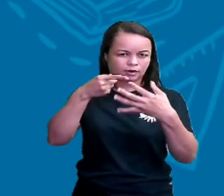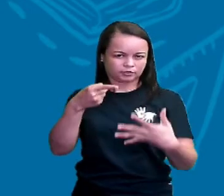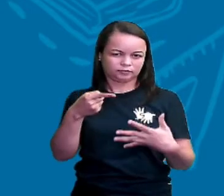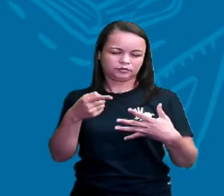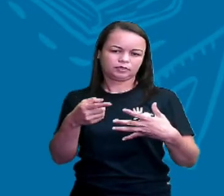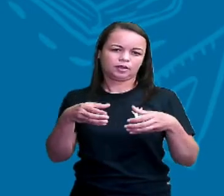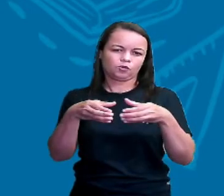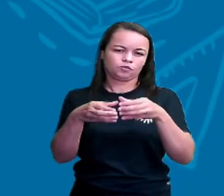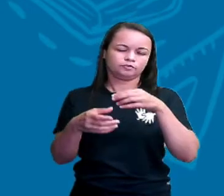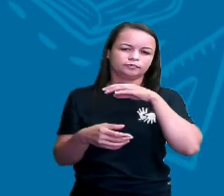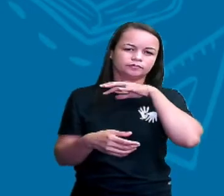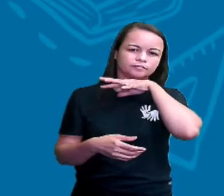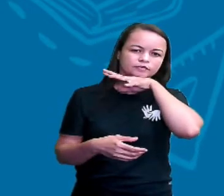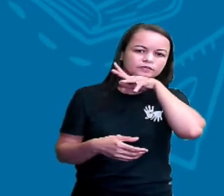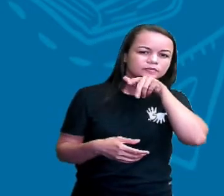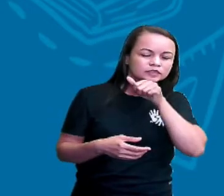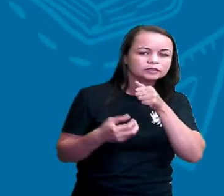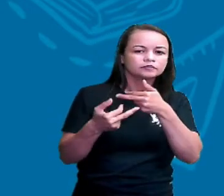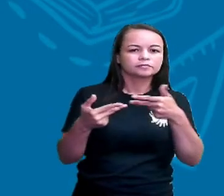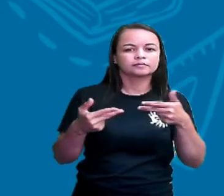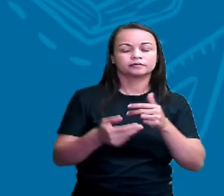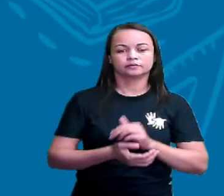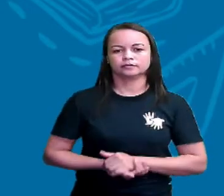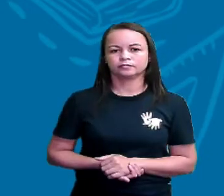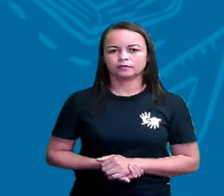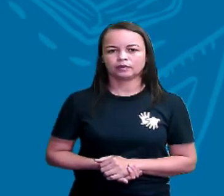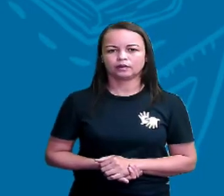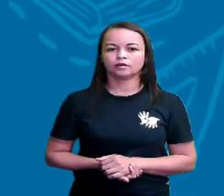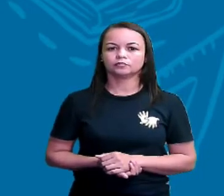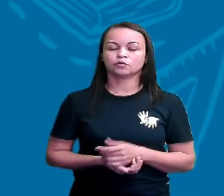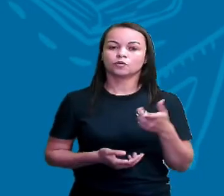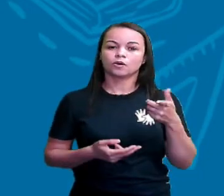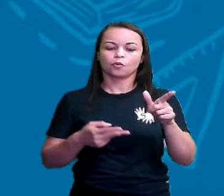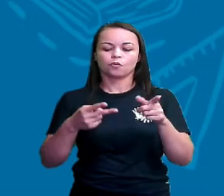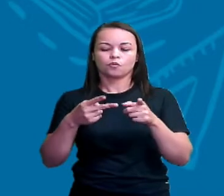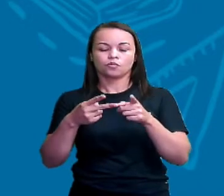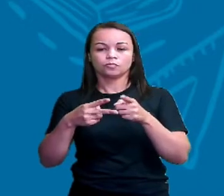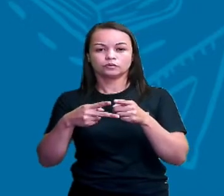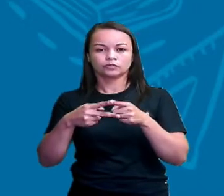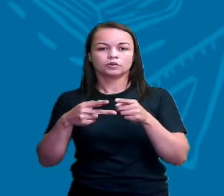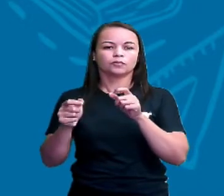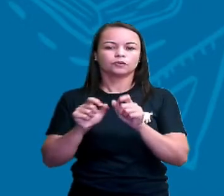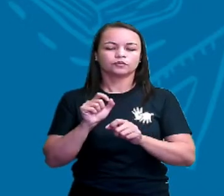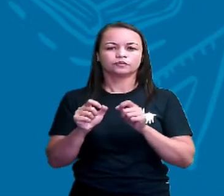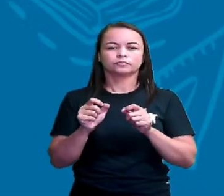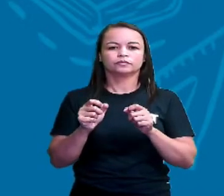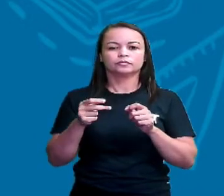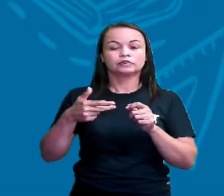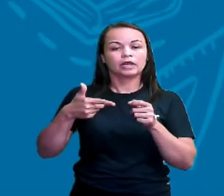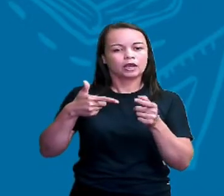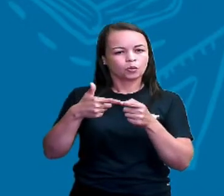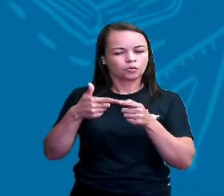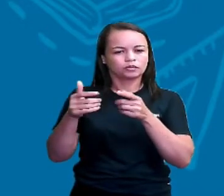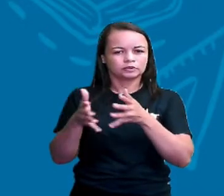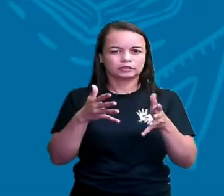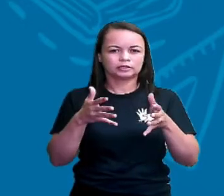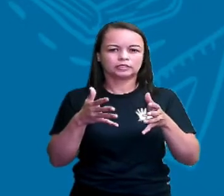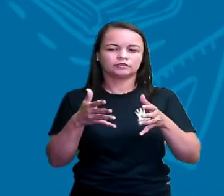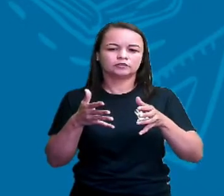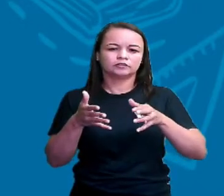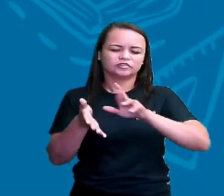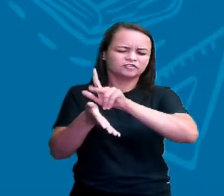tá certo? Outra coisa que nós aprendemos ao longo da nossa aula é que existe uma diversidade enorme de animais na